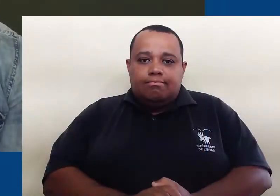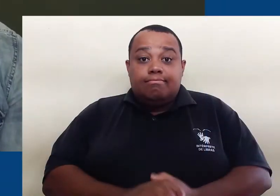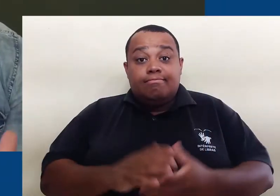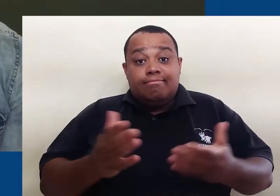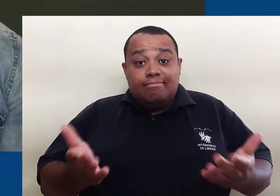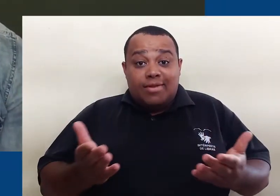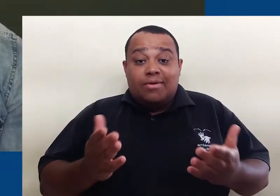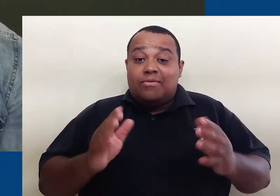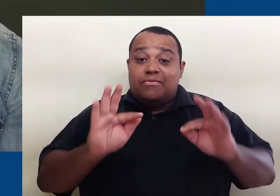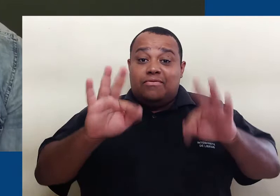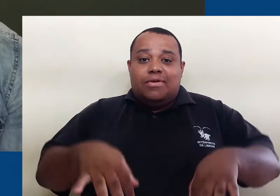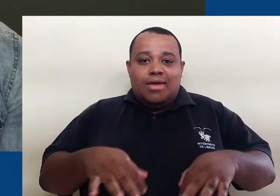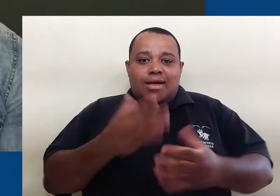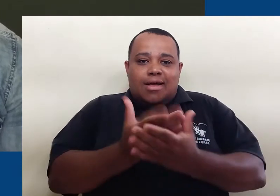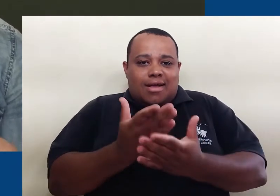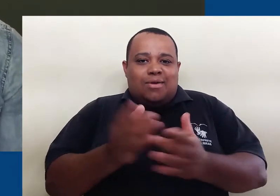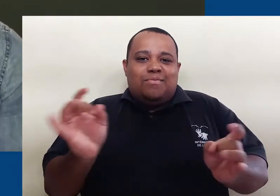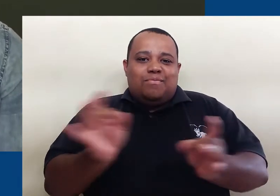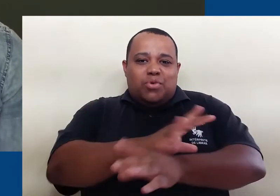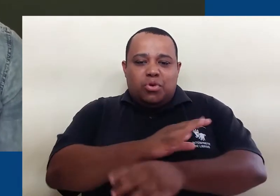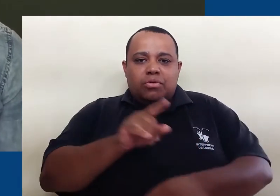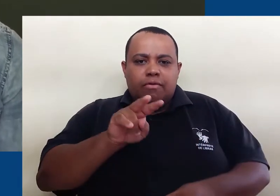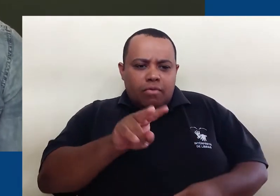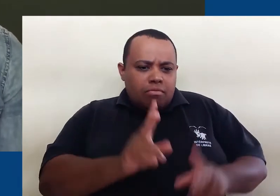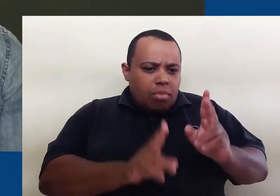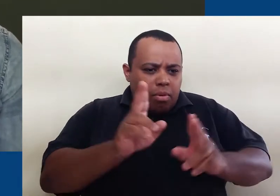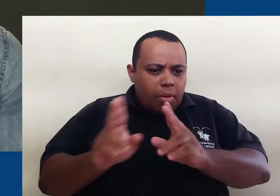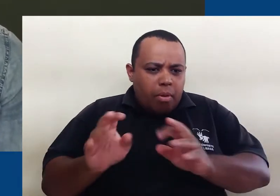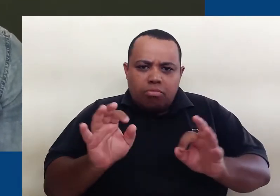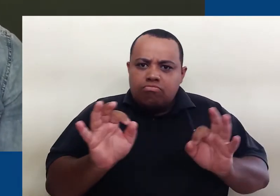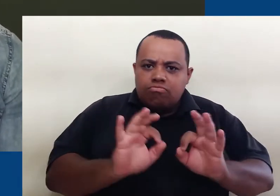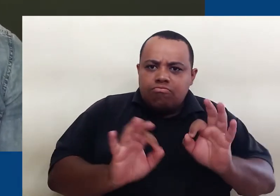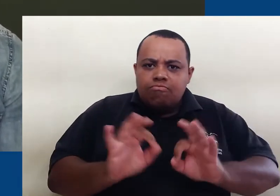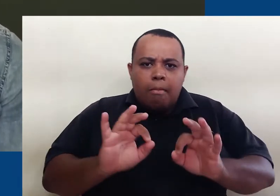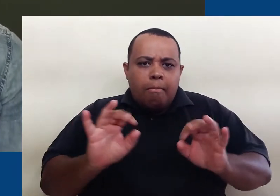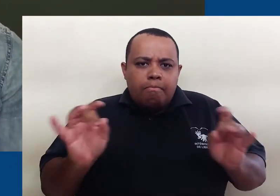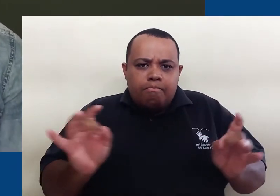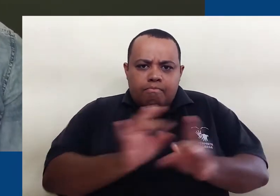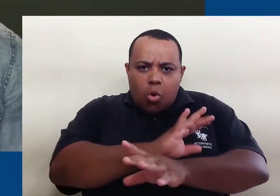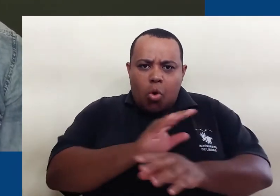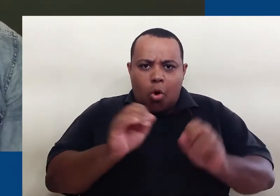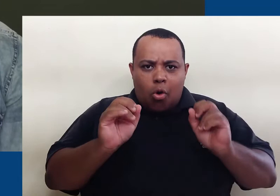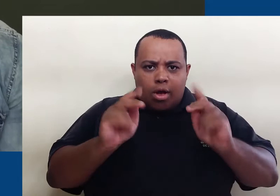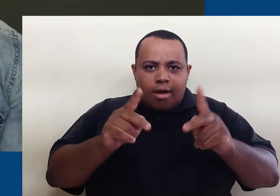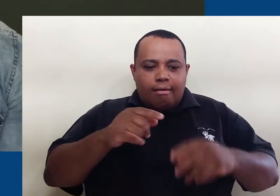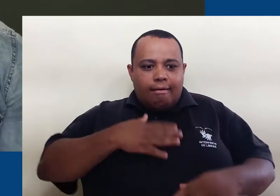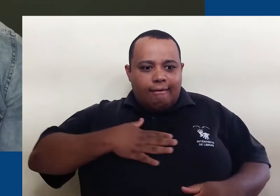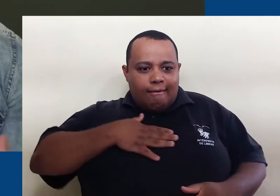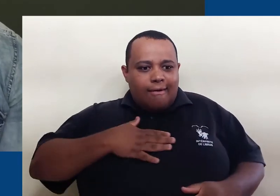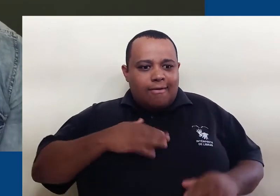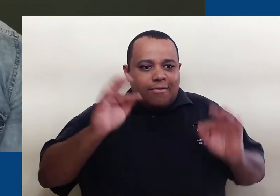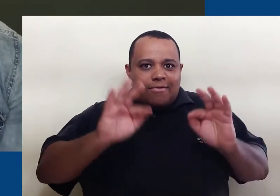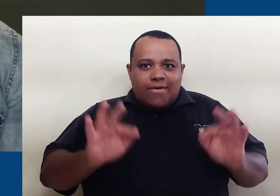Então, sua aula agora está pronta. Quando você estiver feliz com o que você criou, com a sua edição, com tudo que você já inseriu na sua aula, é hora da